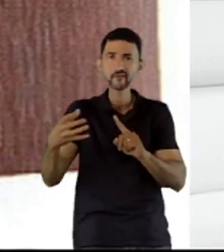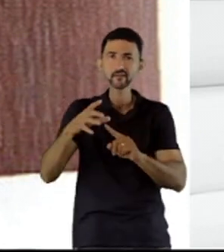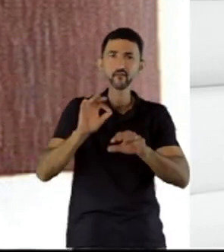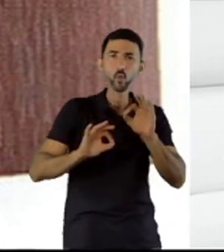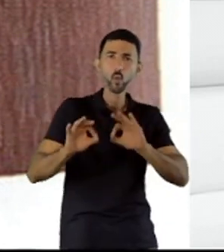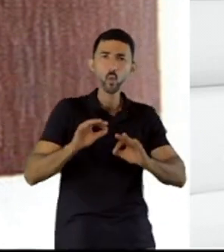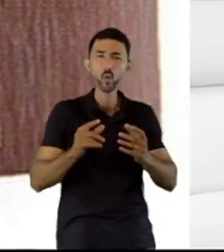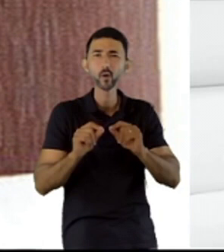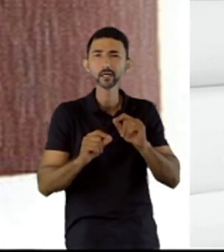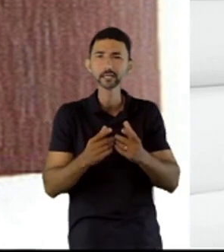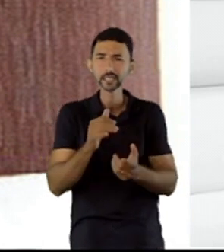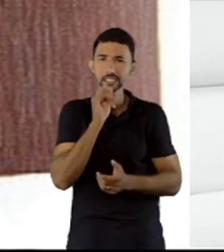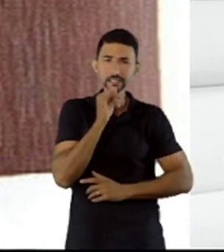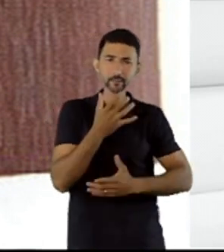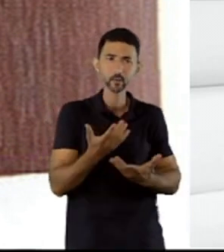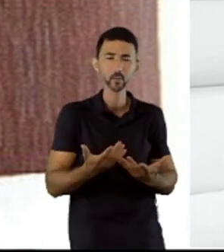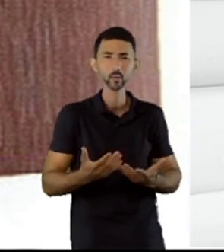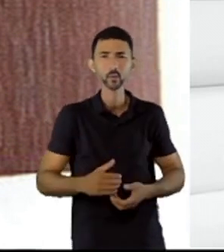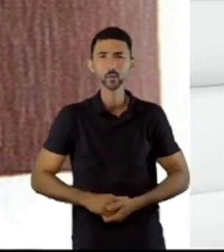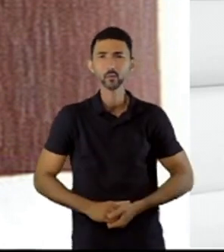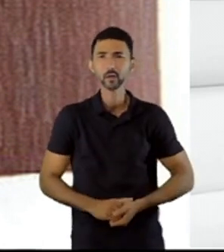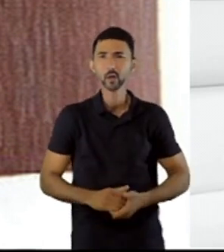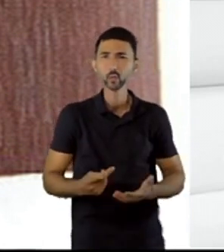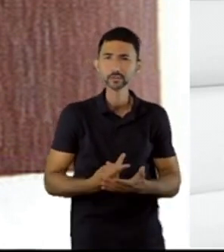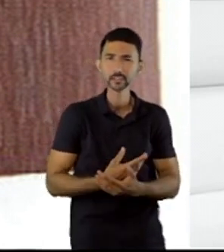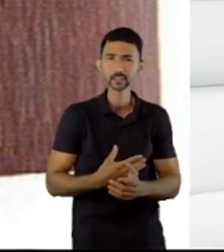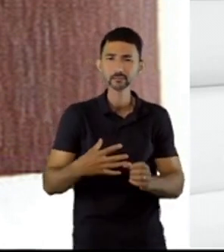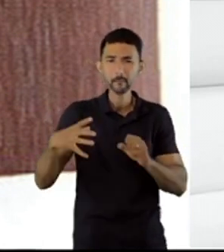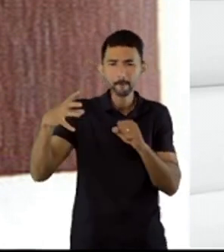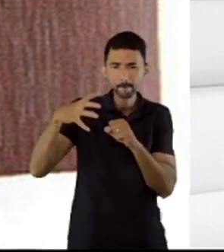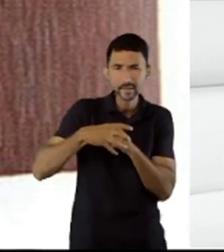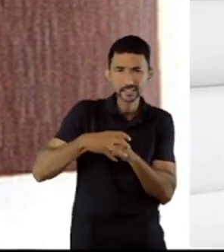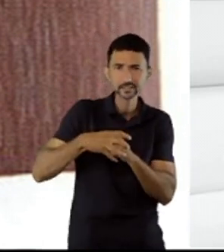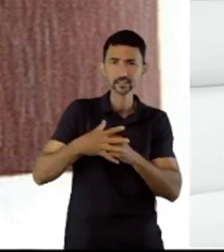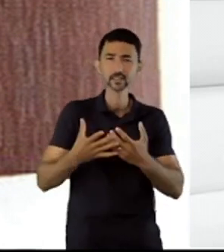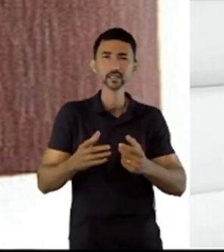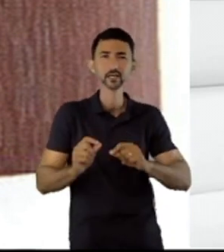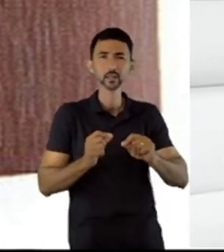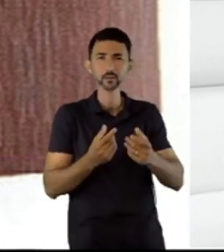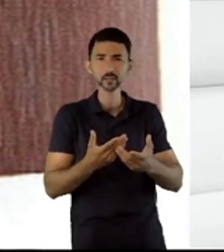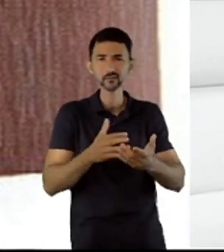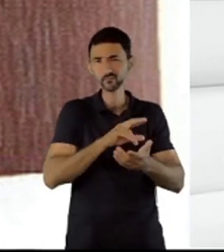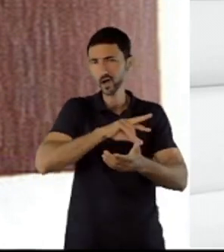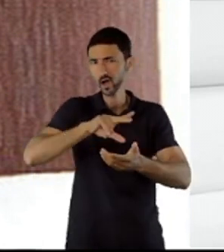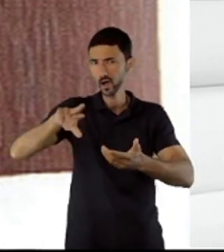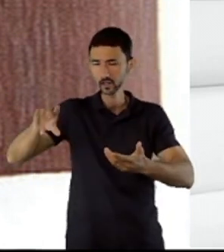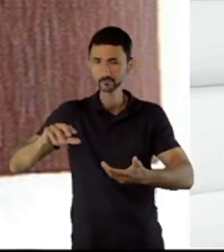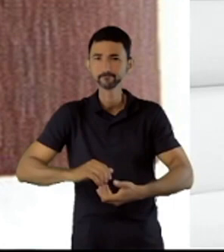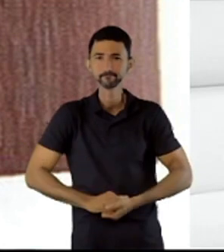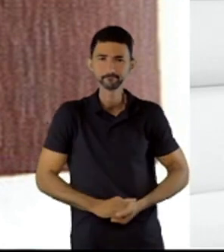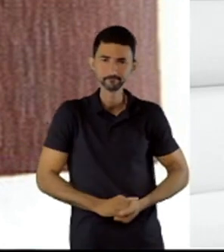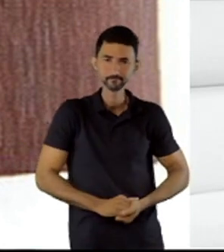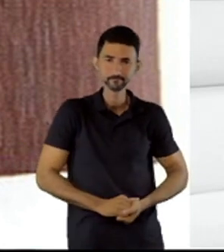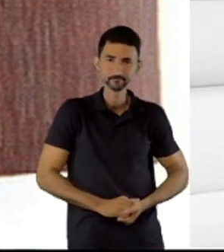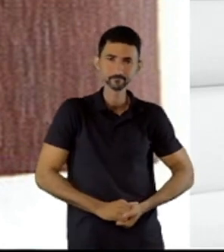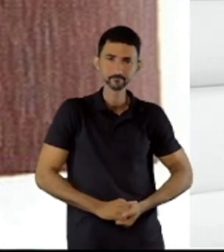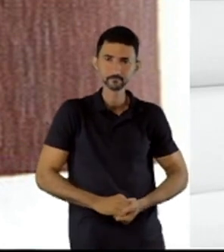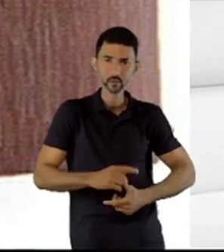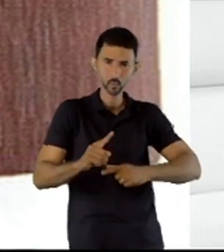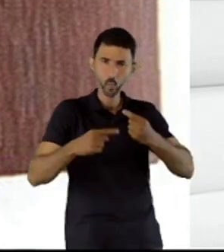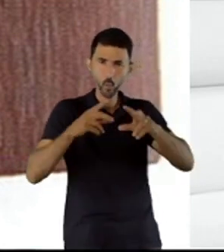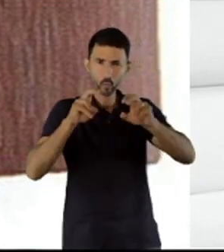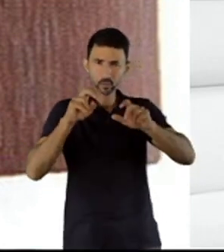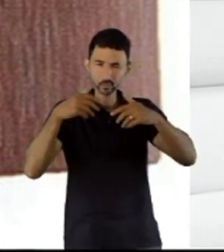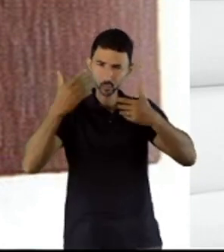situações, principalmente com relação à pressão atmosférica, entre outras coisas, mas não vem ao caso